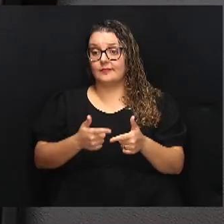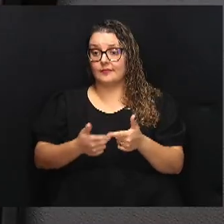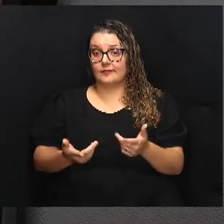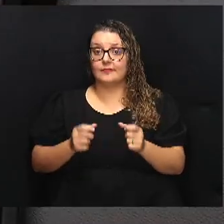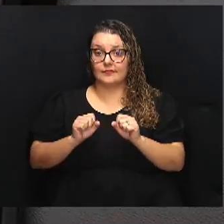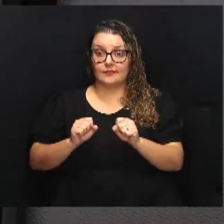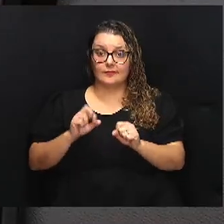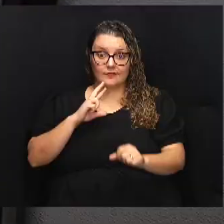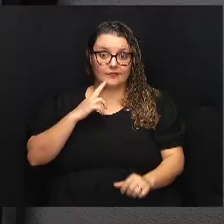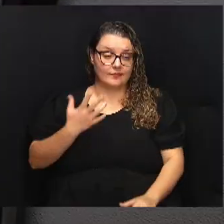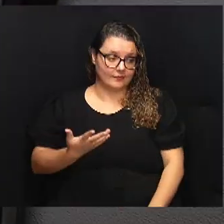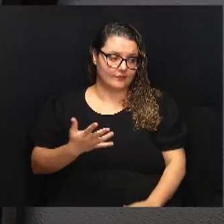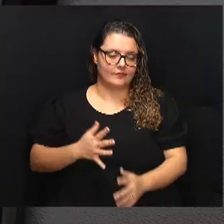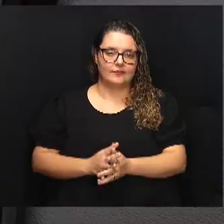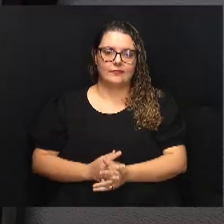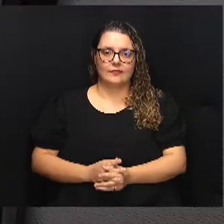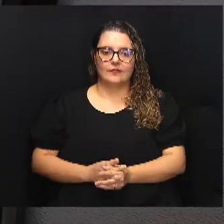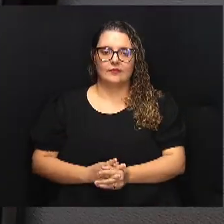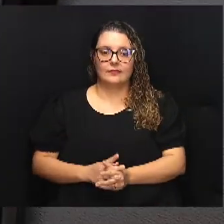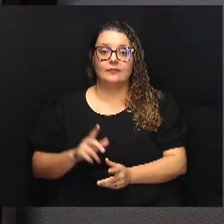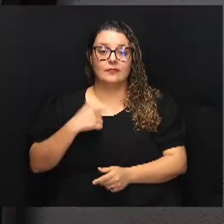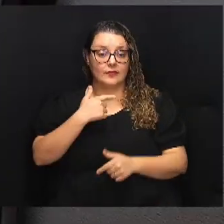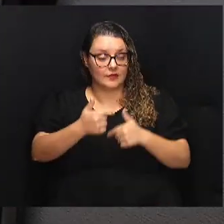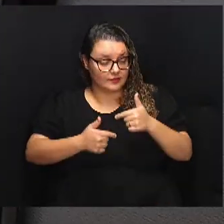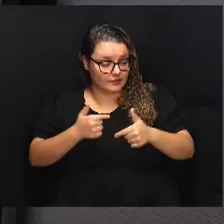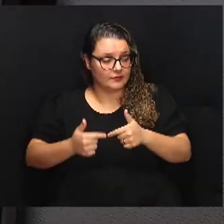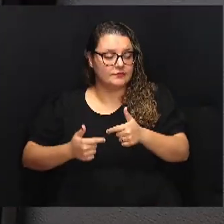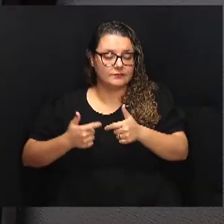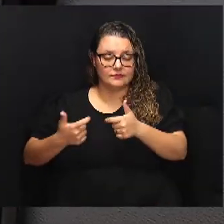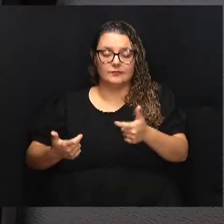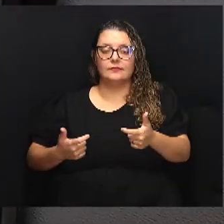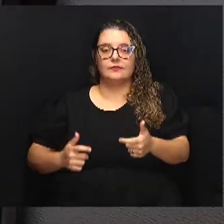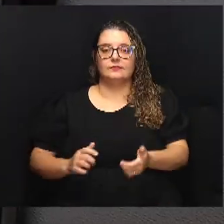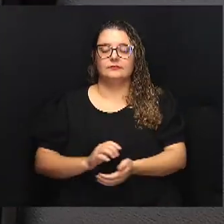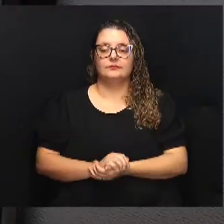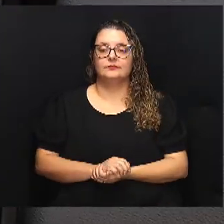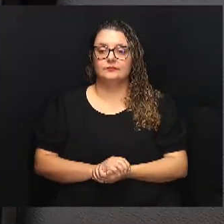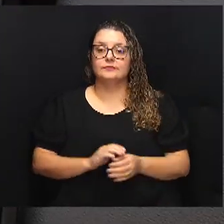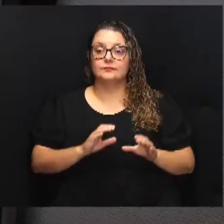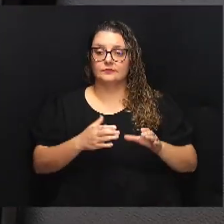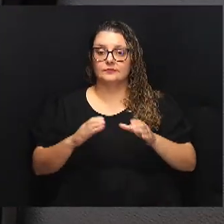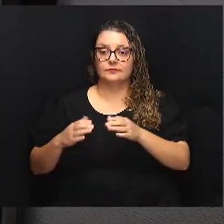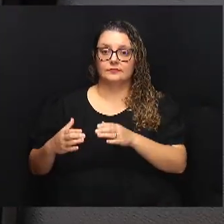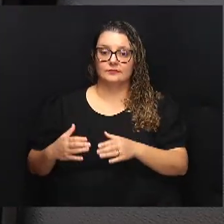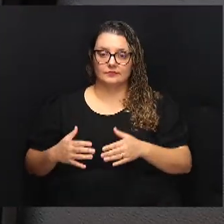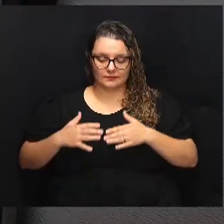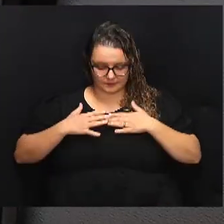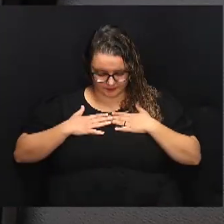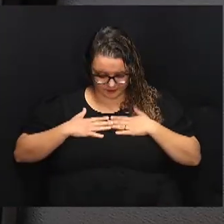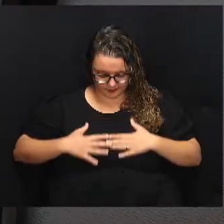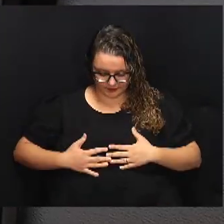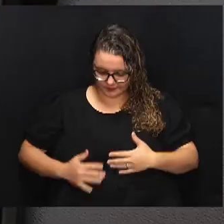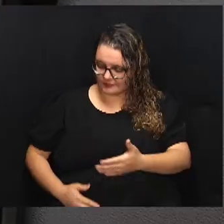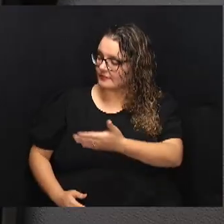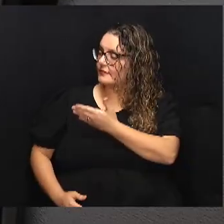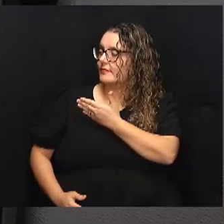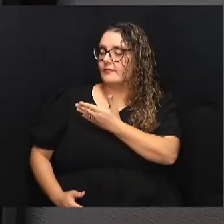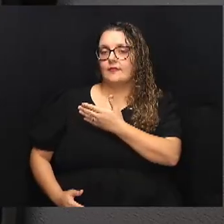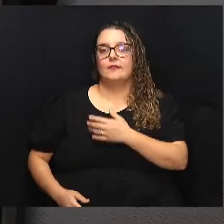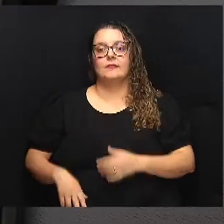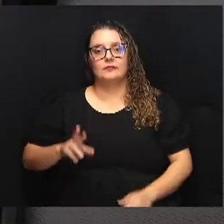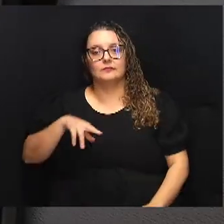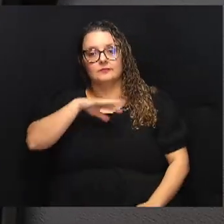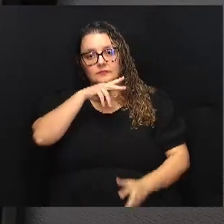possa solucionar. Então a gente tem trabalhado bastante nas comissões, A minha bandeira é causa animal,